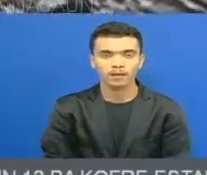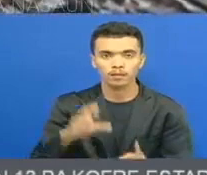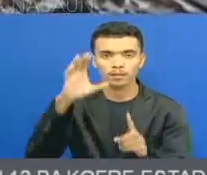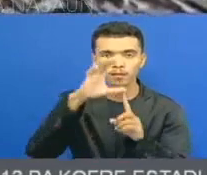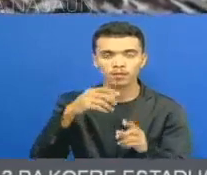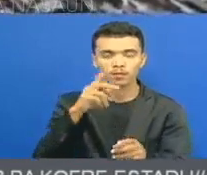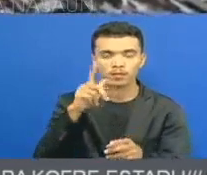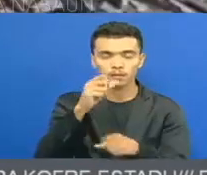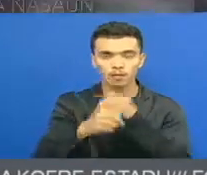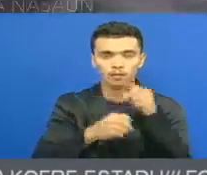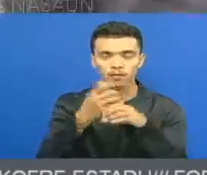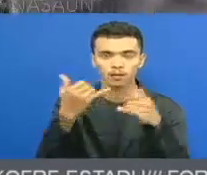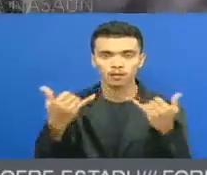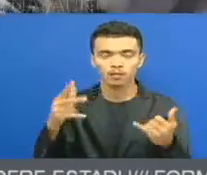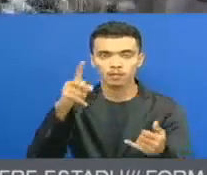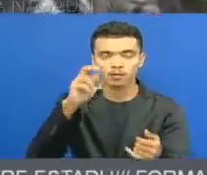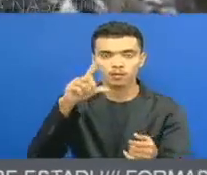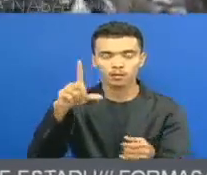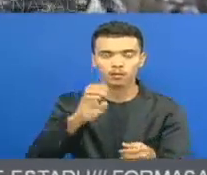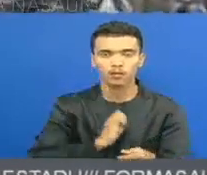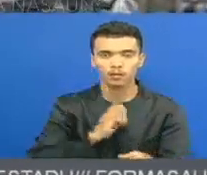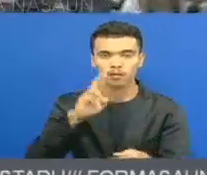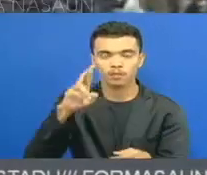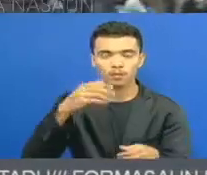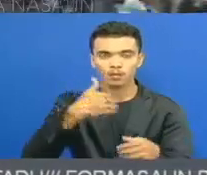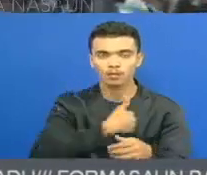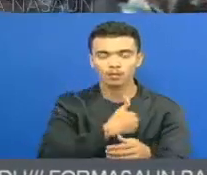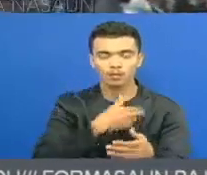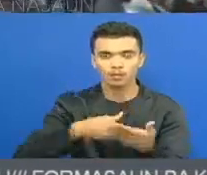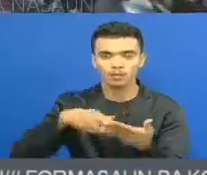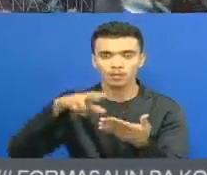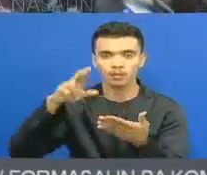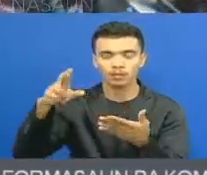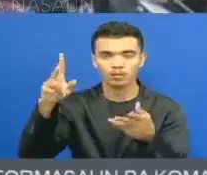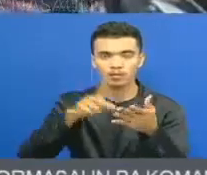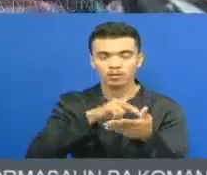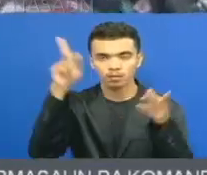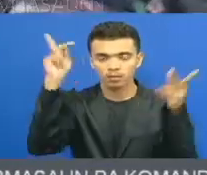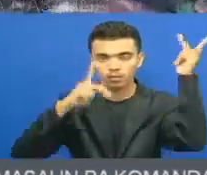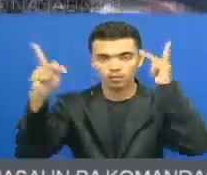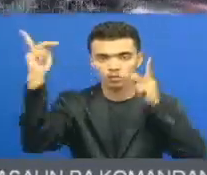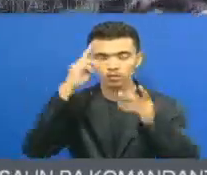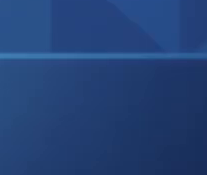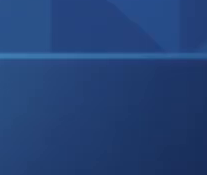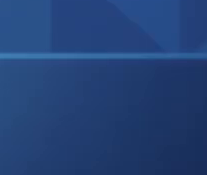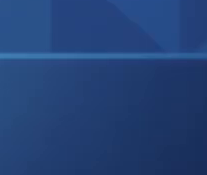que o Penteli município de Armeira se dá o registro caso não seja grave. O município de Armeira, Justiniano Lano, vai